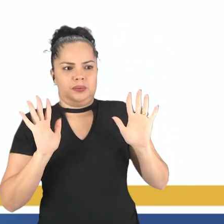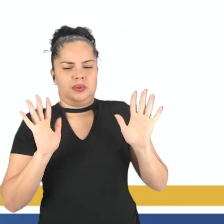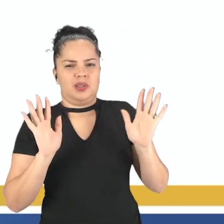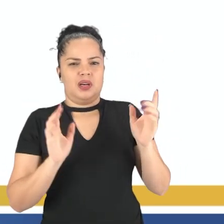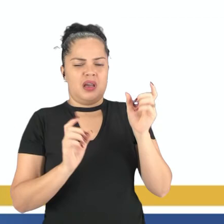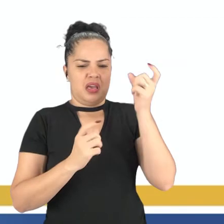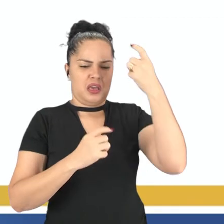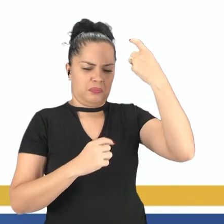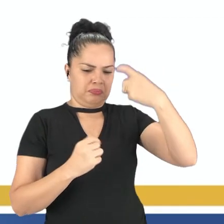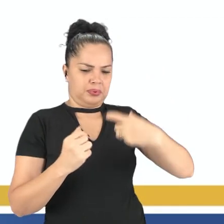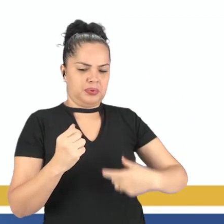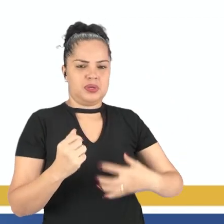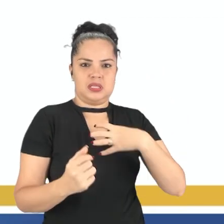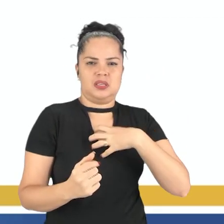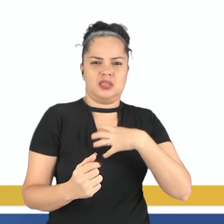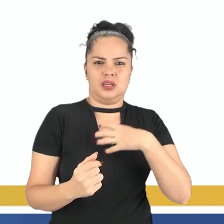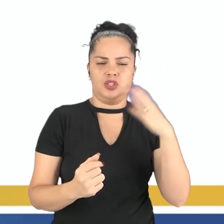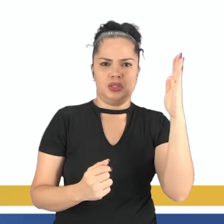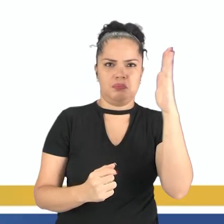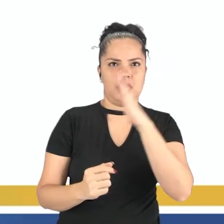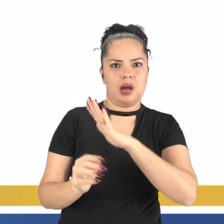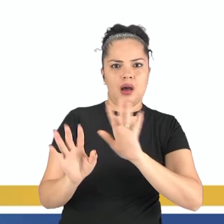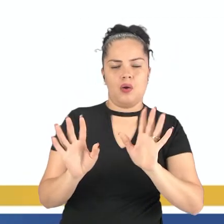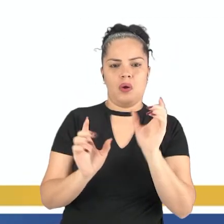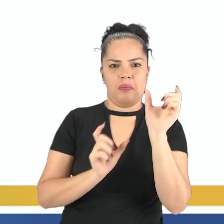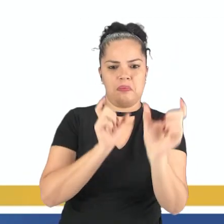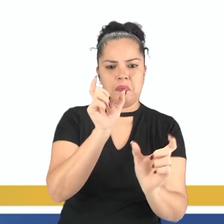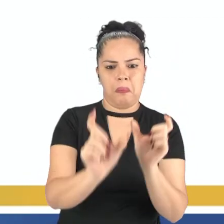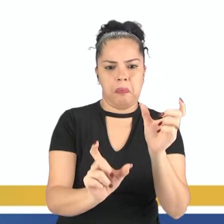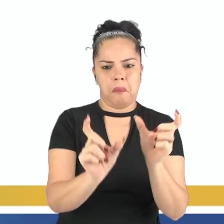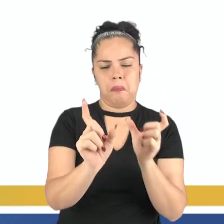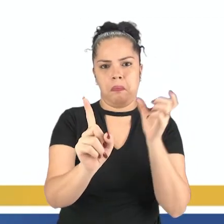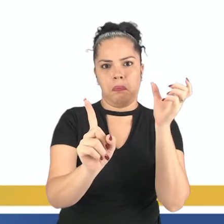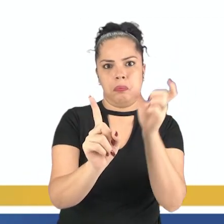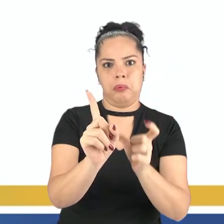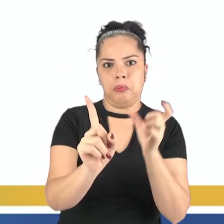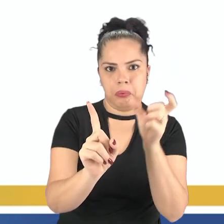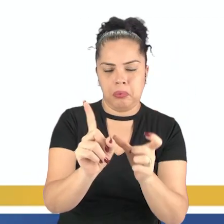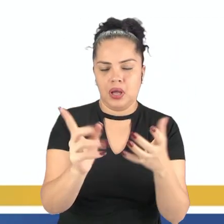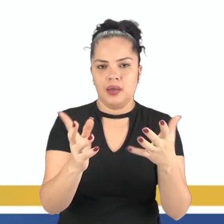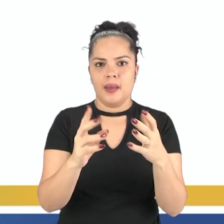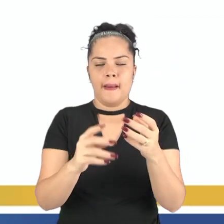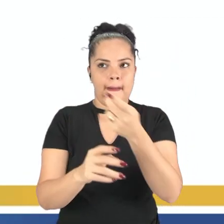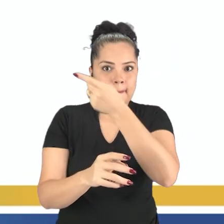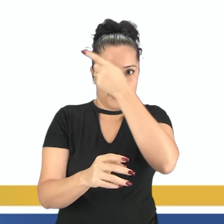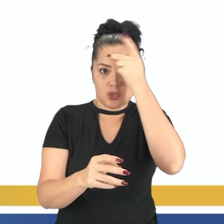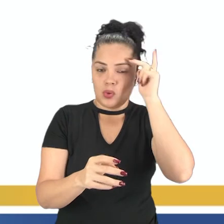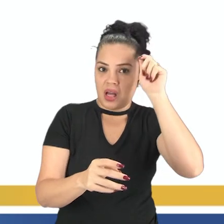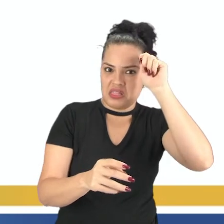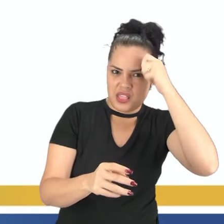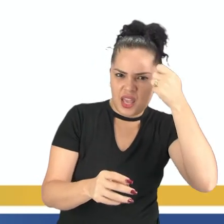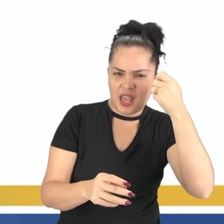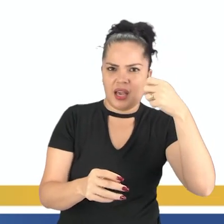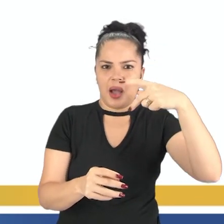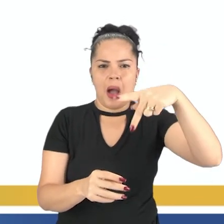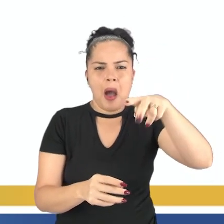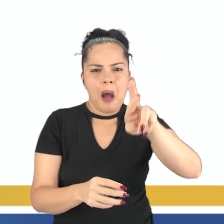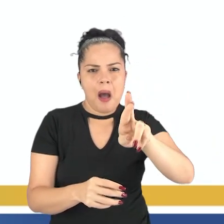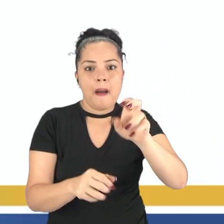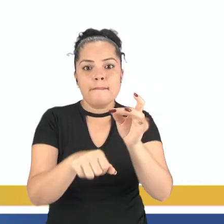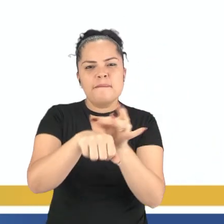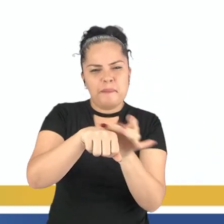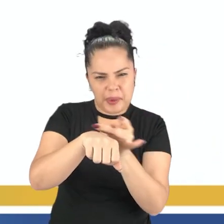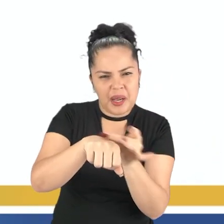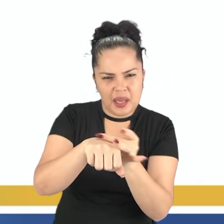preto, pelo estigma social que a população negra recebeu ao longo dos anos. Porém, ser negro ou preto não é motivo de vergonha. Pelo